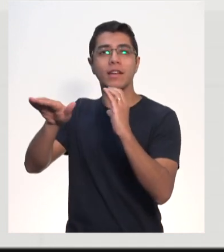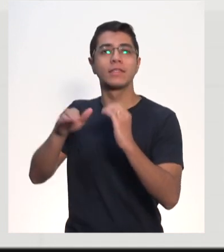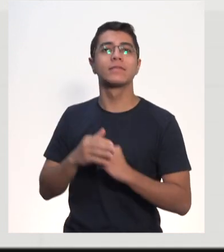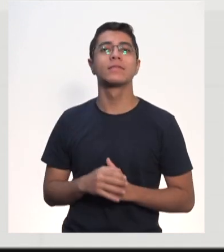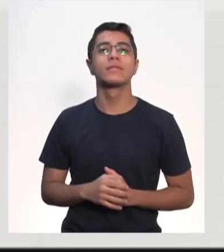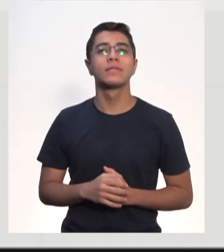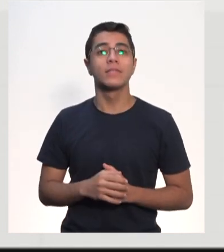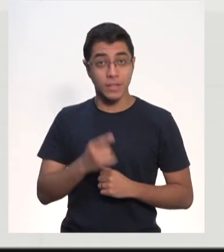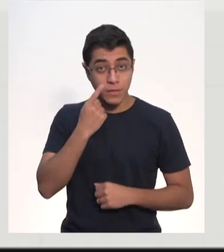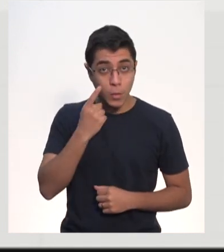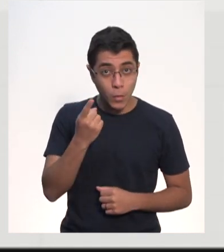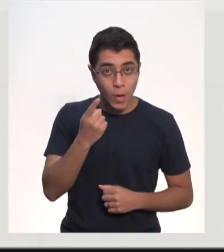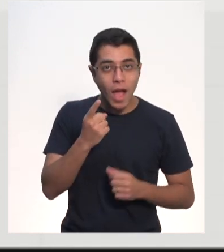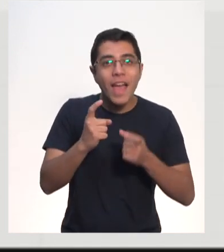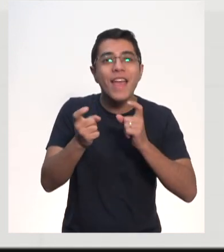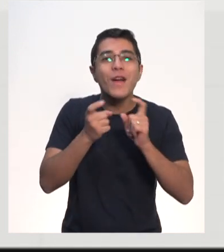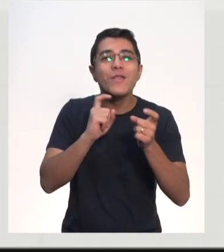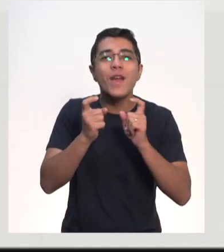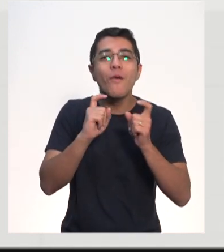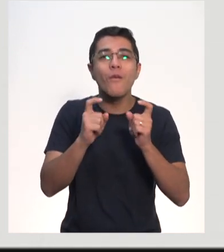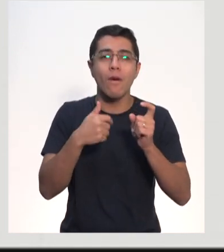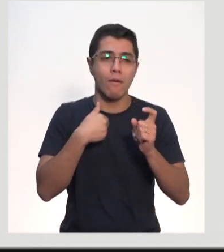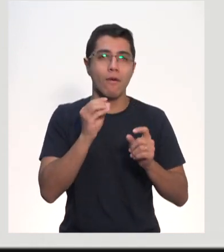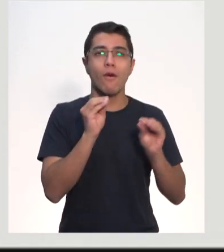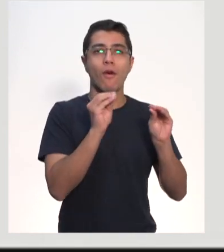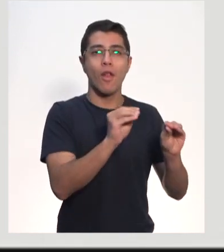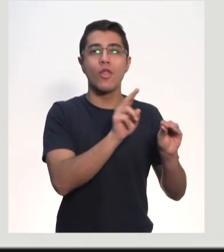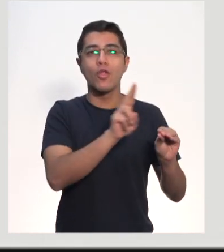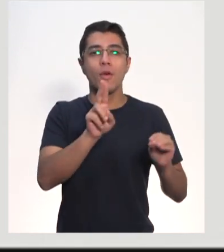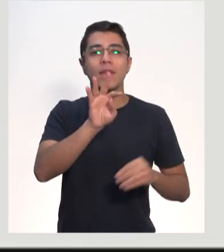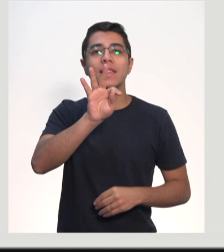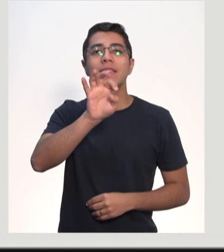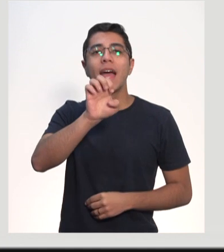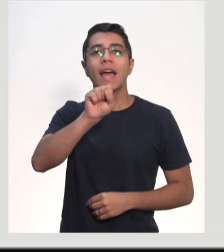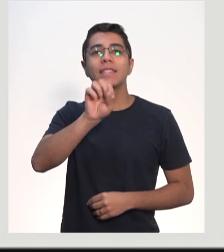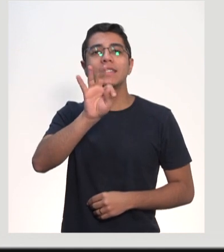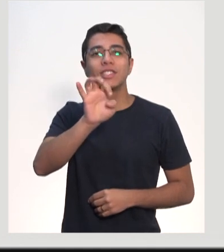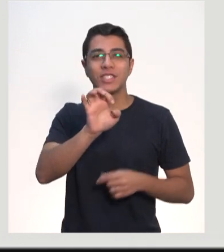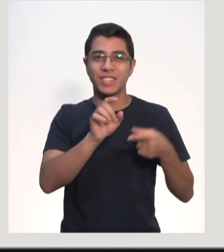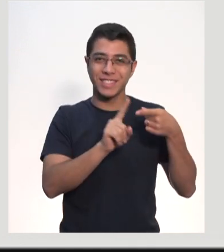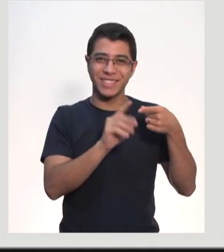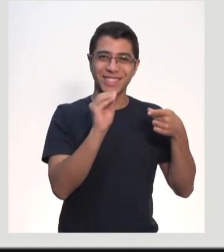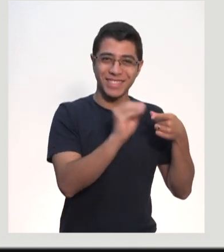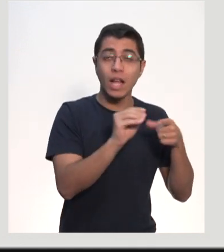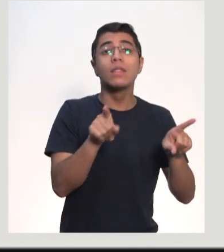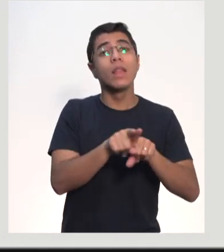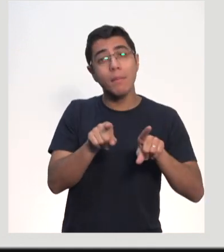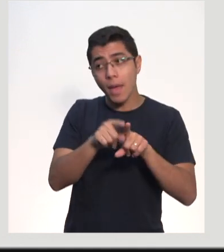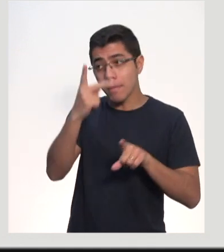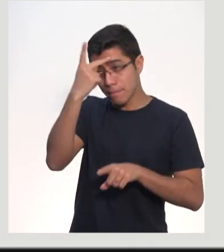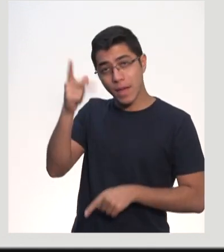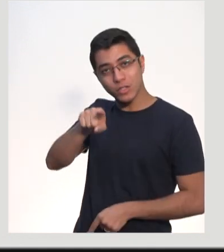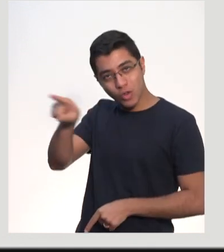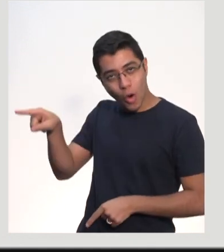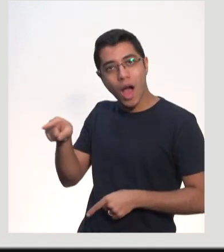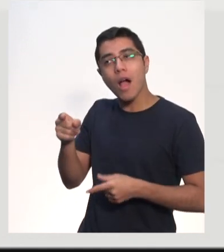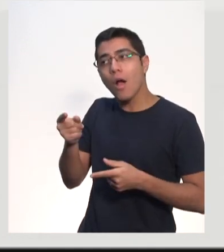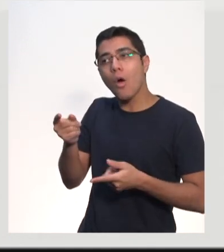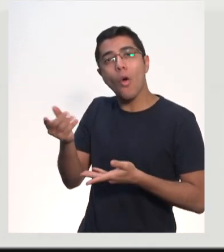Veja, a reunião teste aparece aqui, assim como vai aparecer também para as pessoas que receberam o